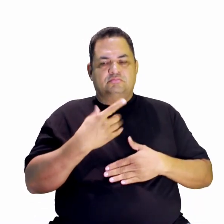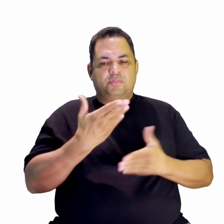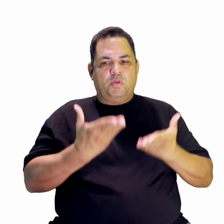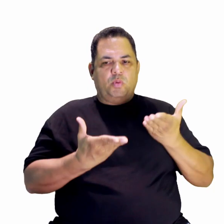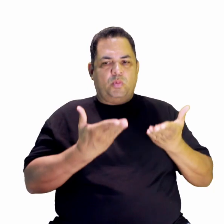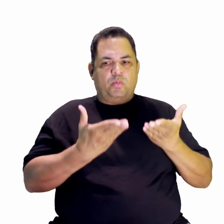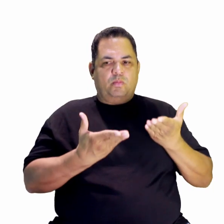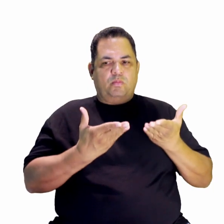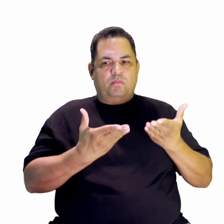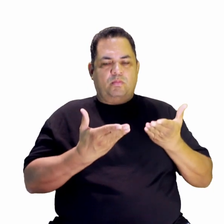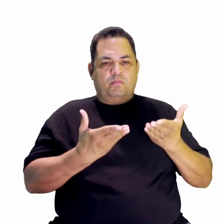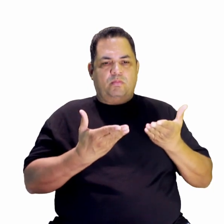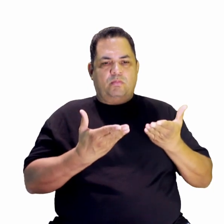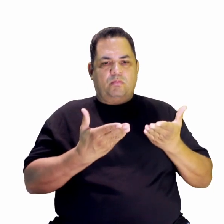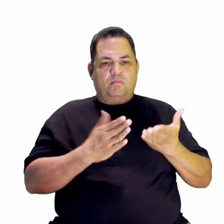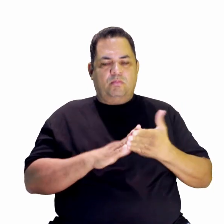que